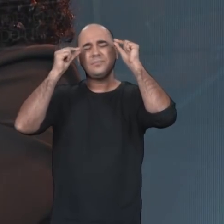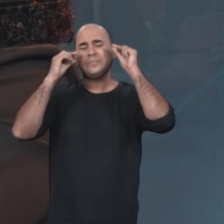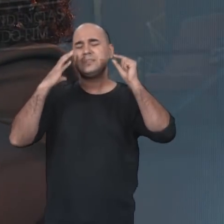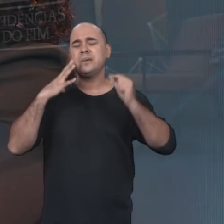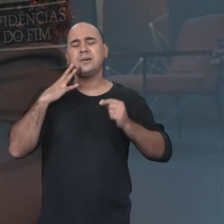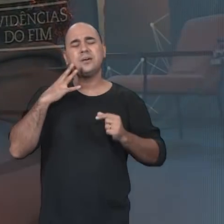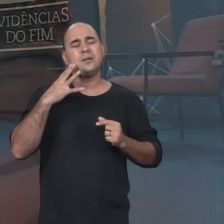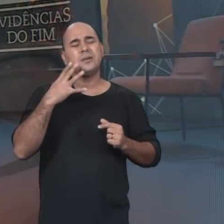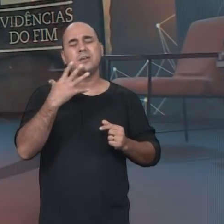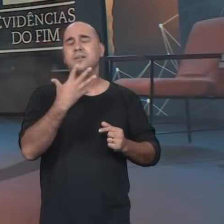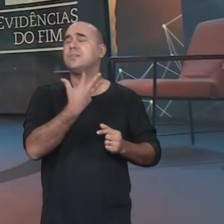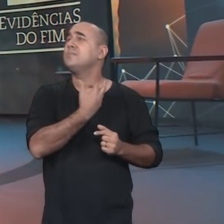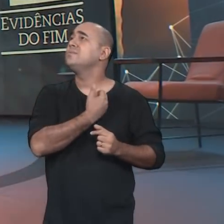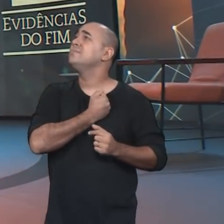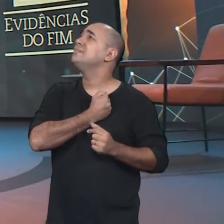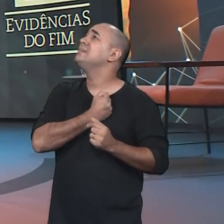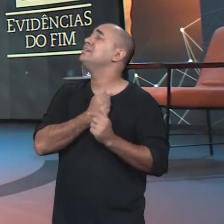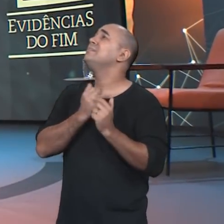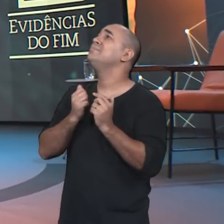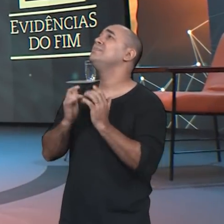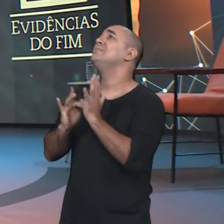Salva-me.